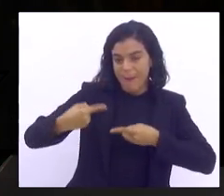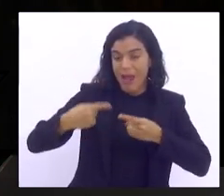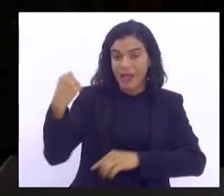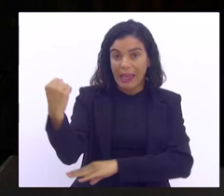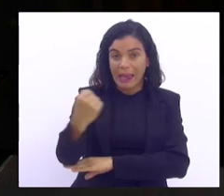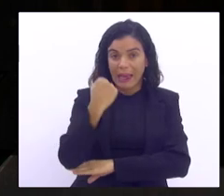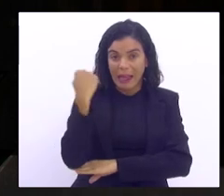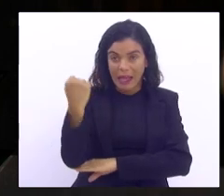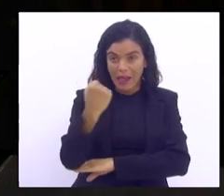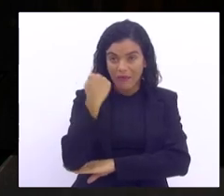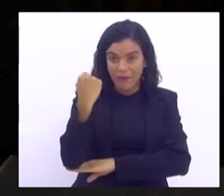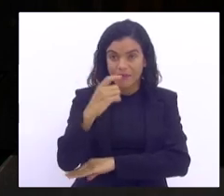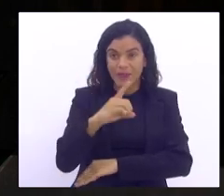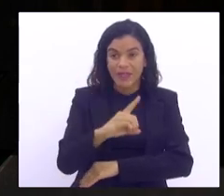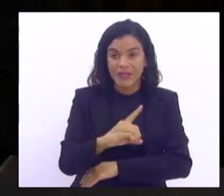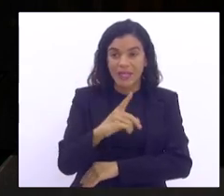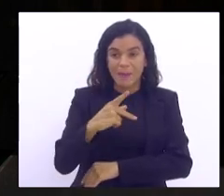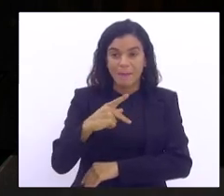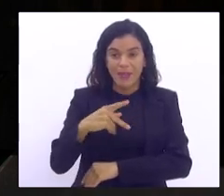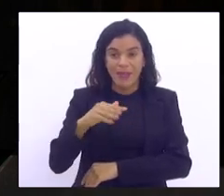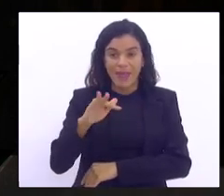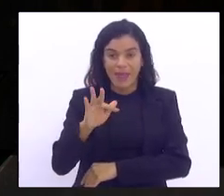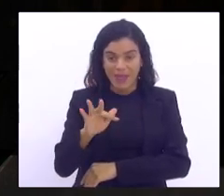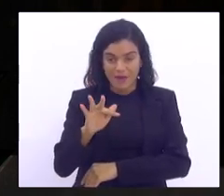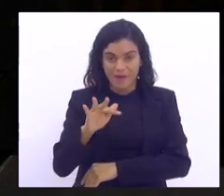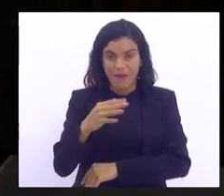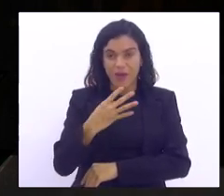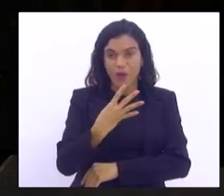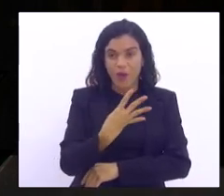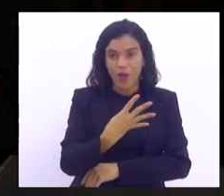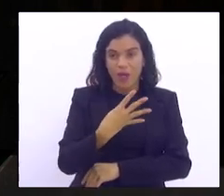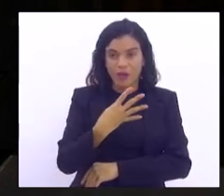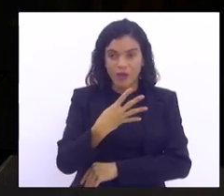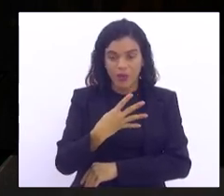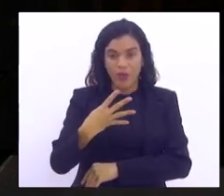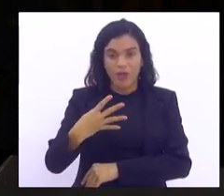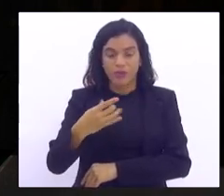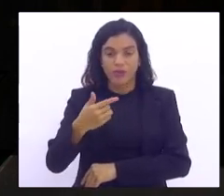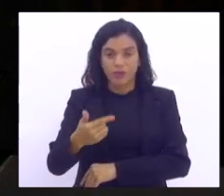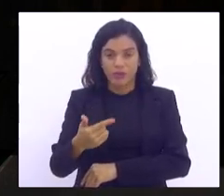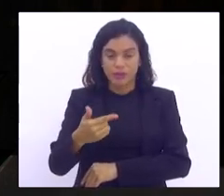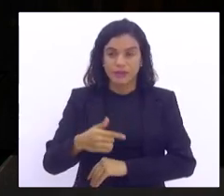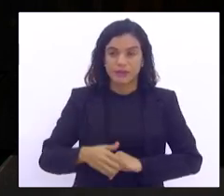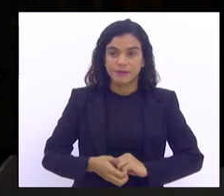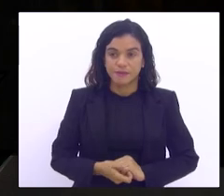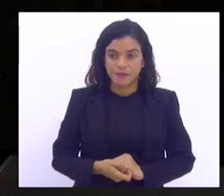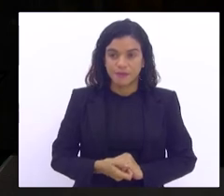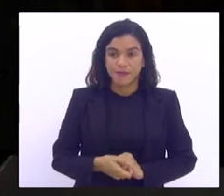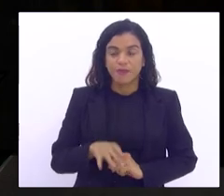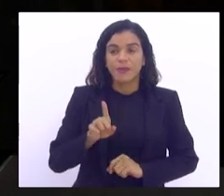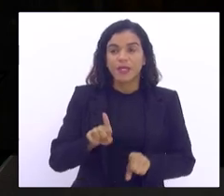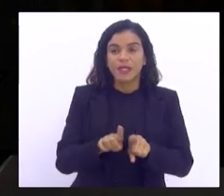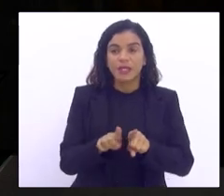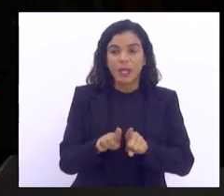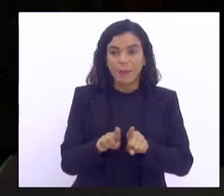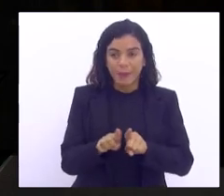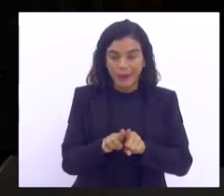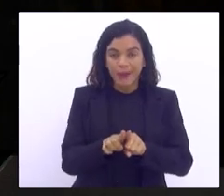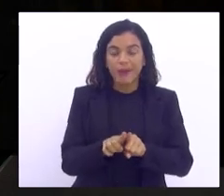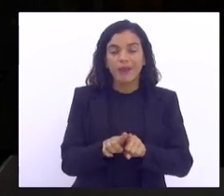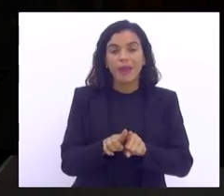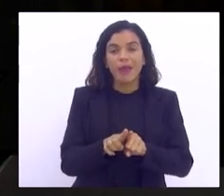que é justamente a DPF 442. E aqui, nessas breves palavras iniciais, preciso dar as boas-vindas aos